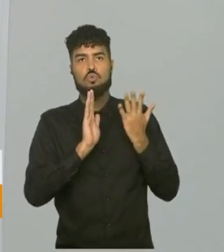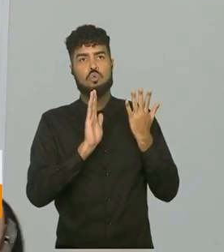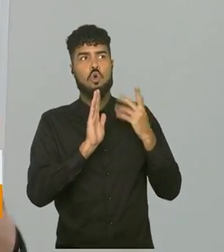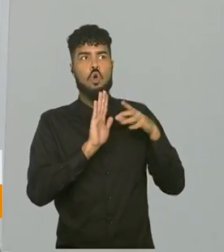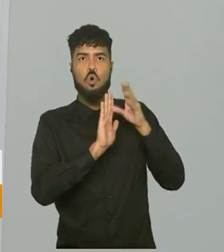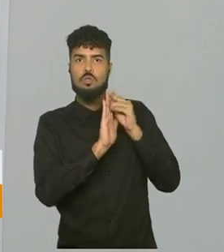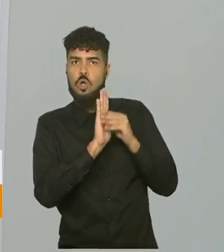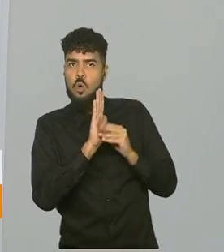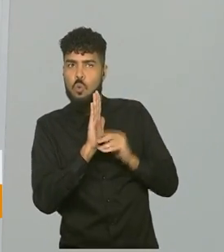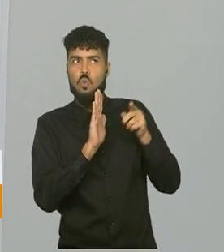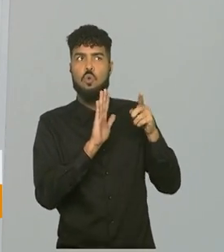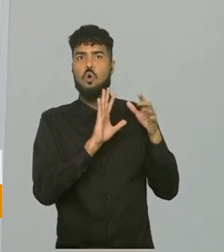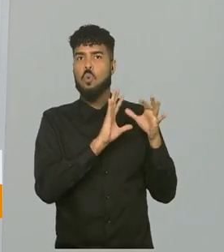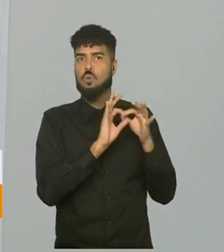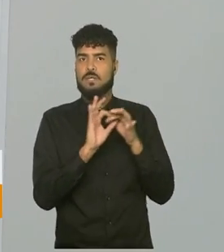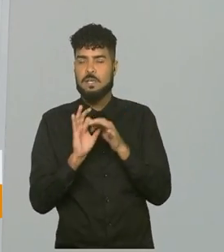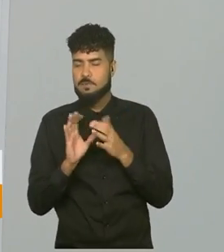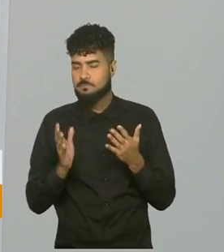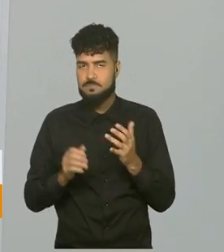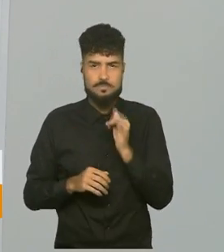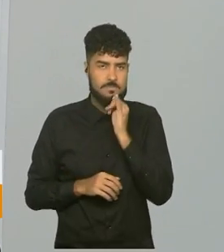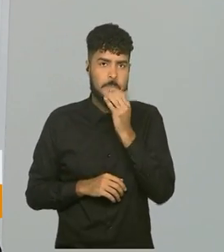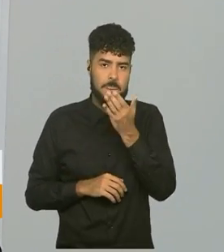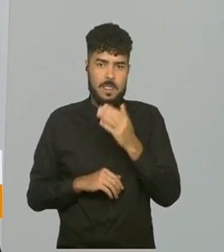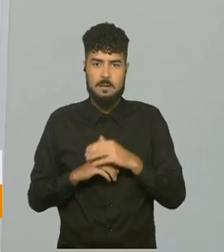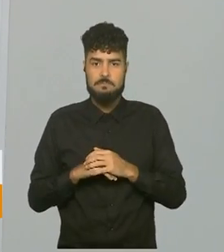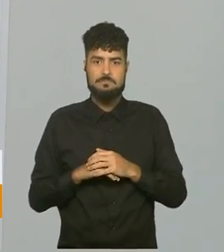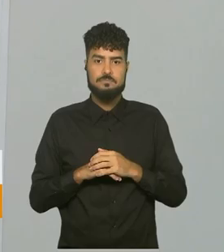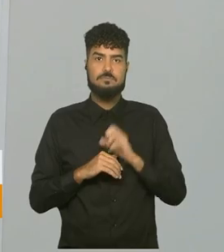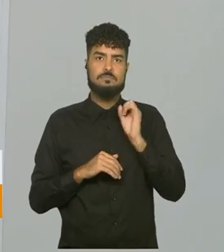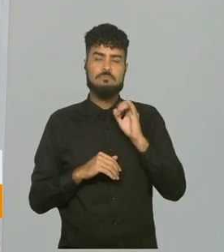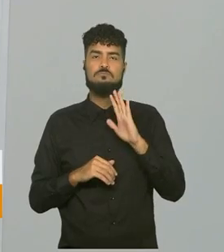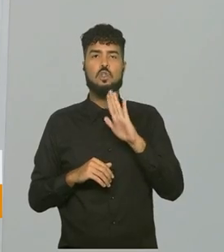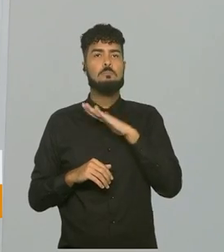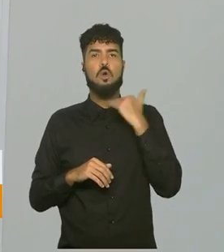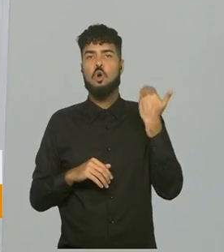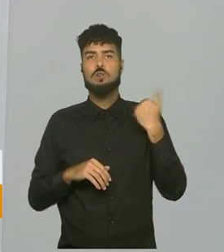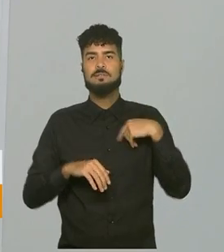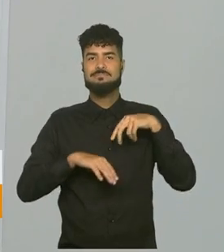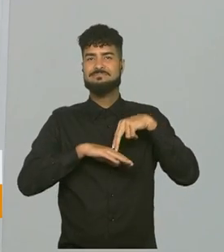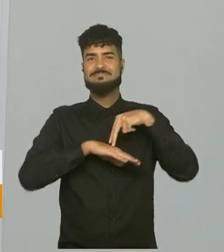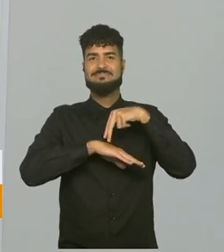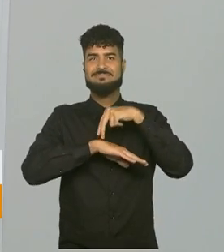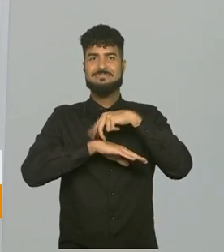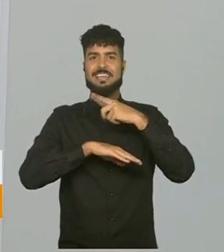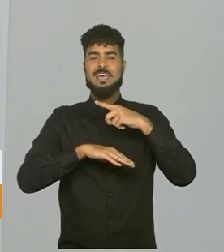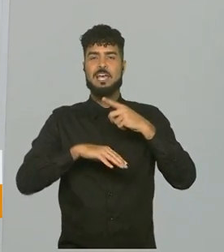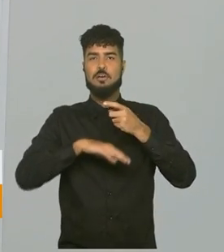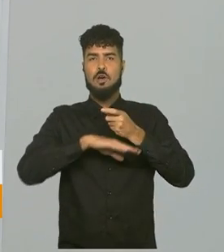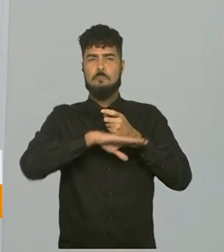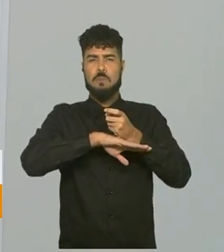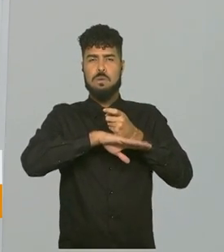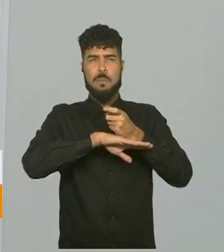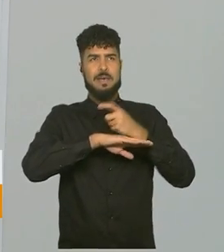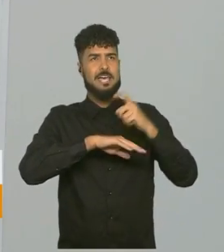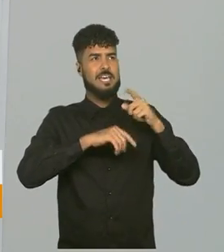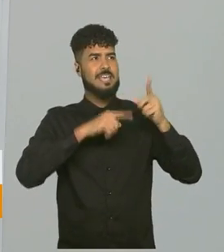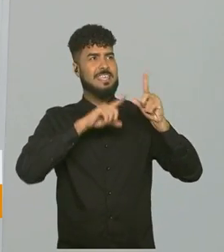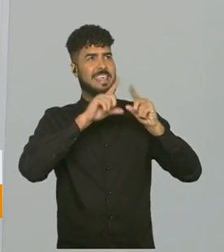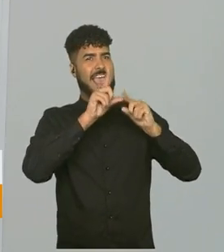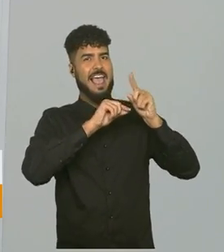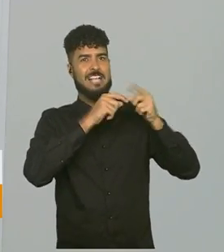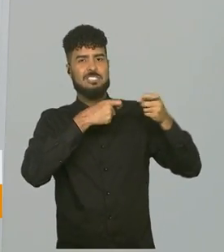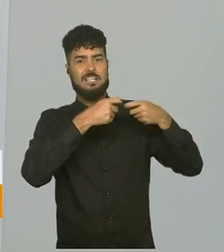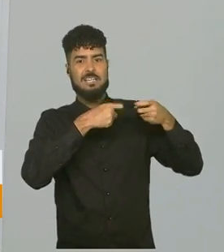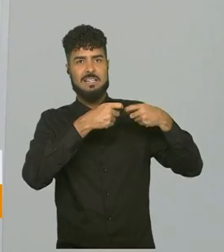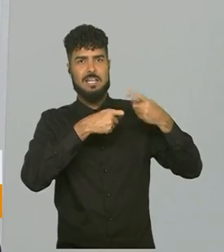sempre existe um contexto. Um exemplo disso é uma morte fantasiosa num filme de Star Wars, terá uma connetação